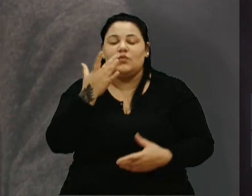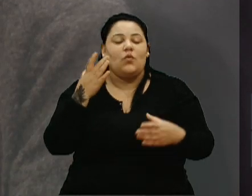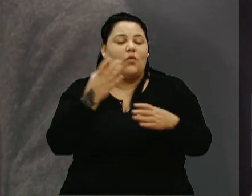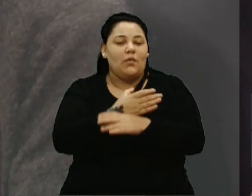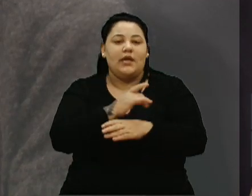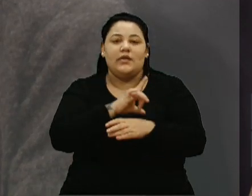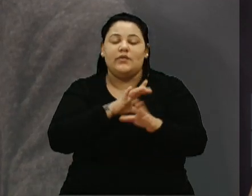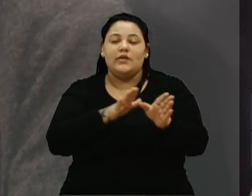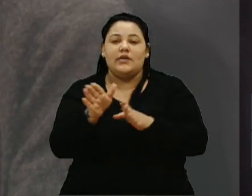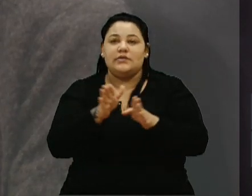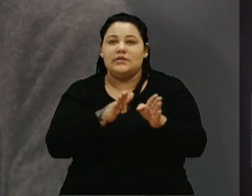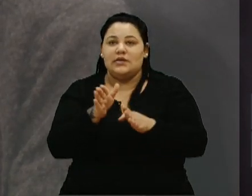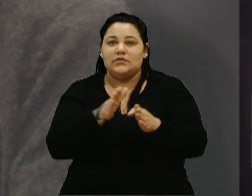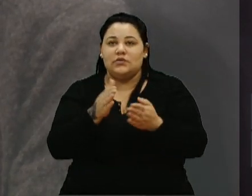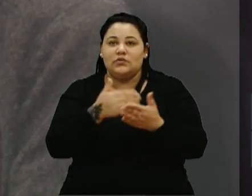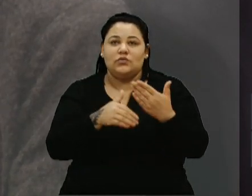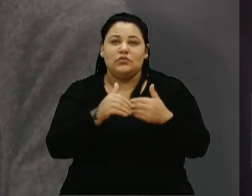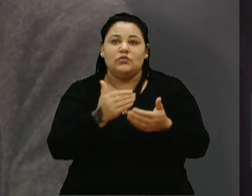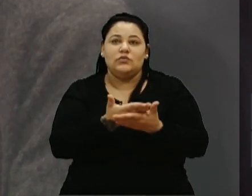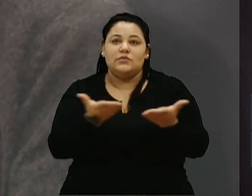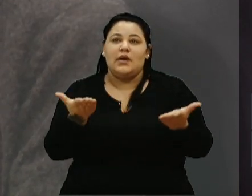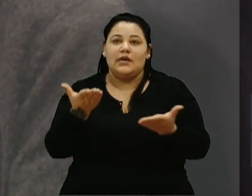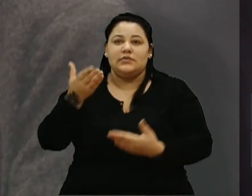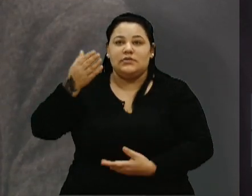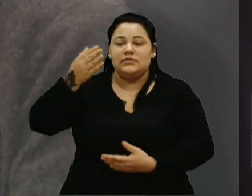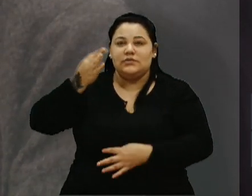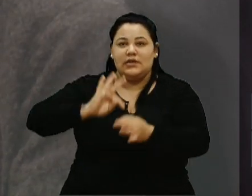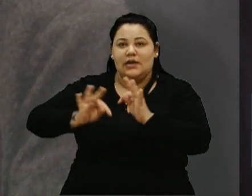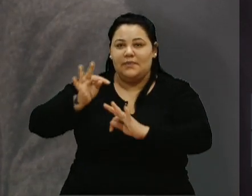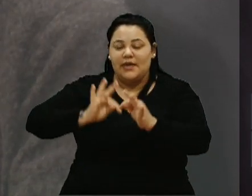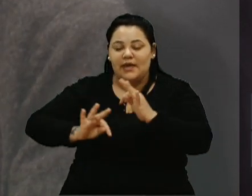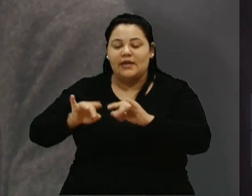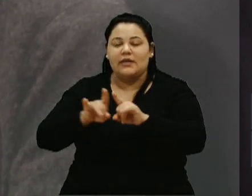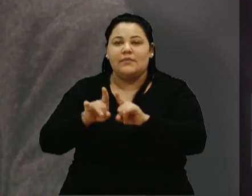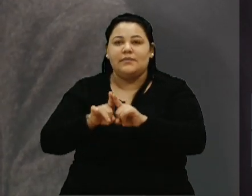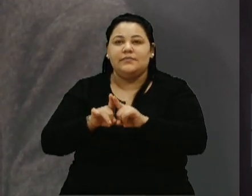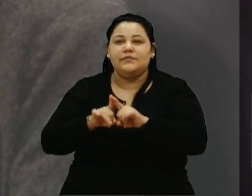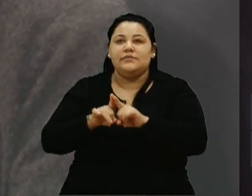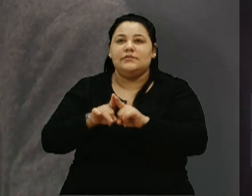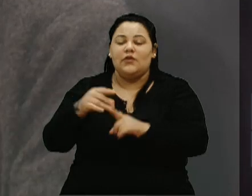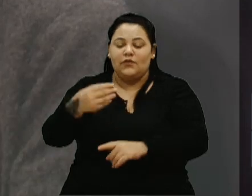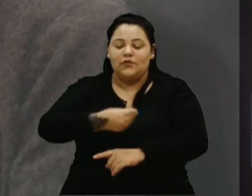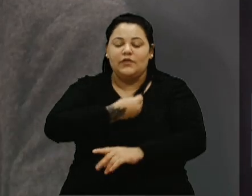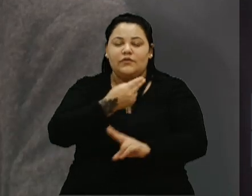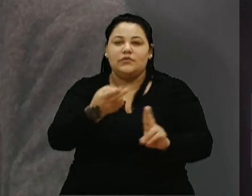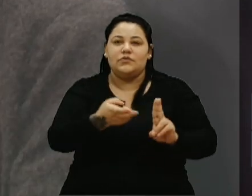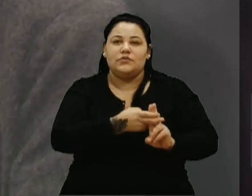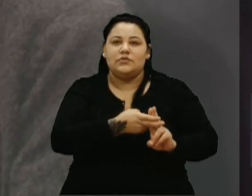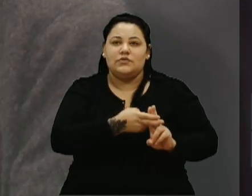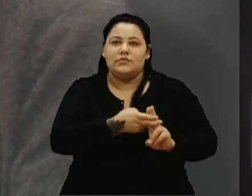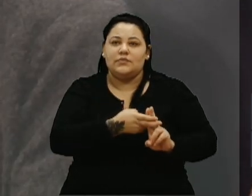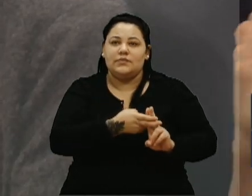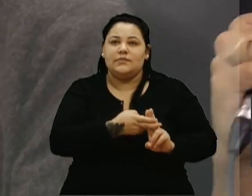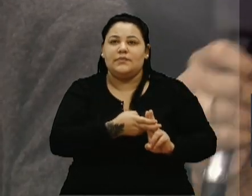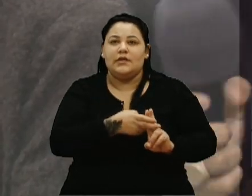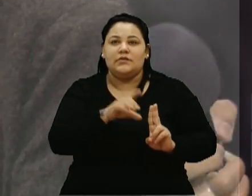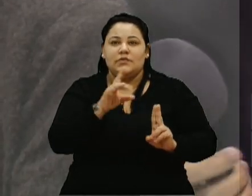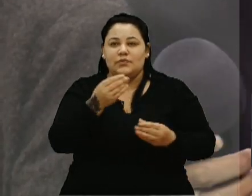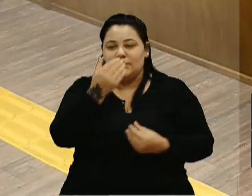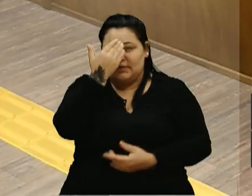acesso àquele espaço de terapia e psicoterapia. Então, viva o SUS. E é isso, muito